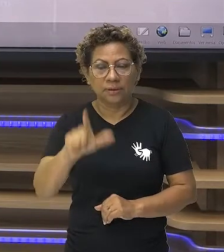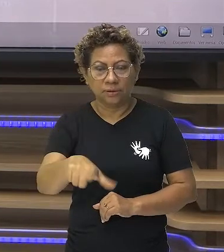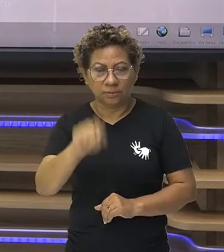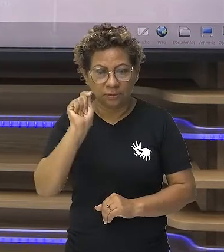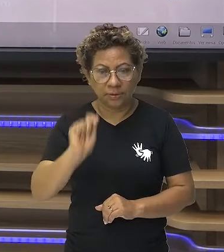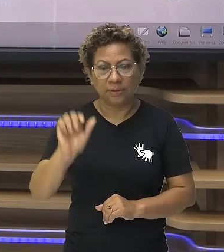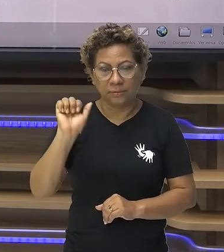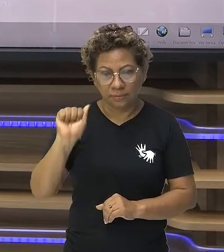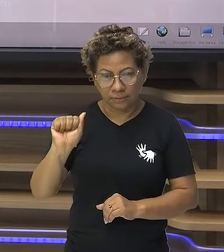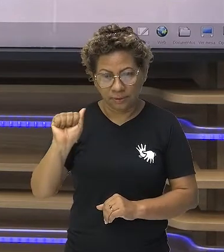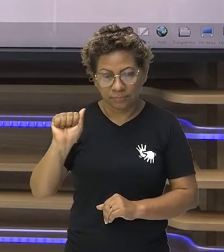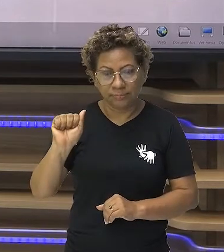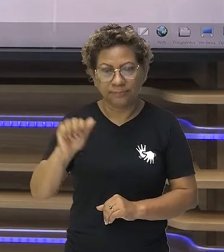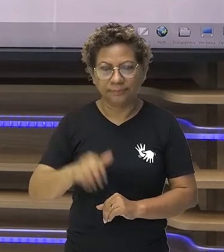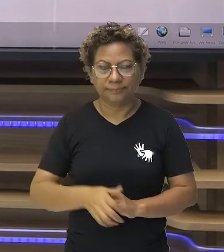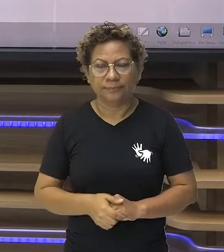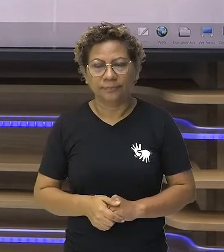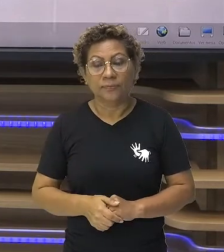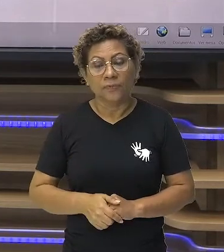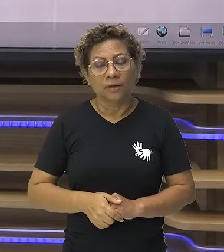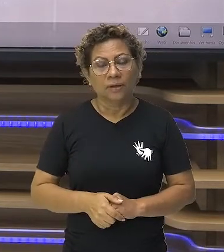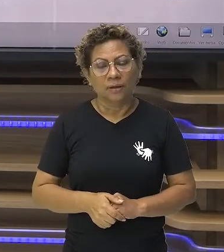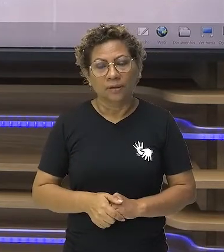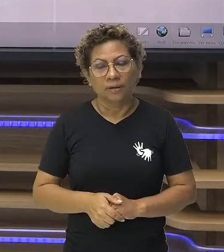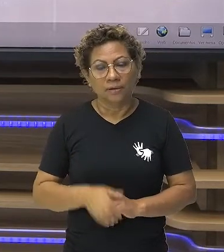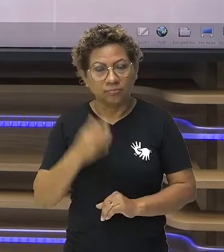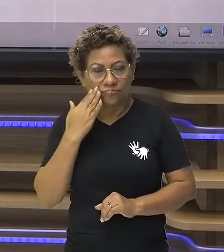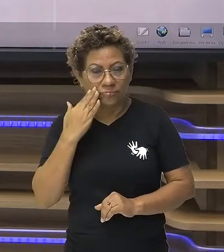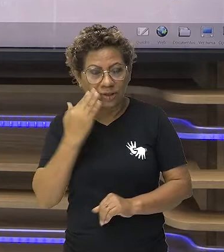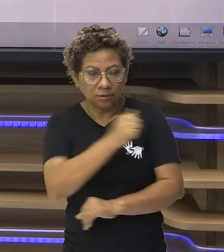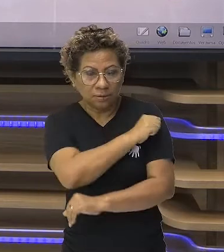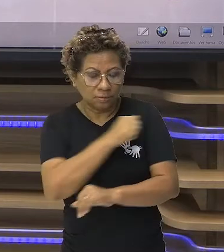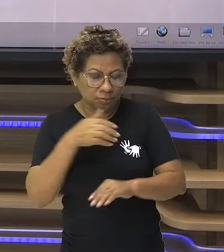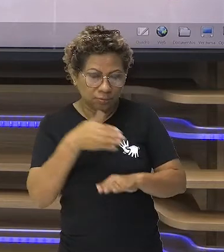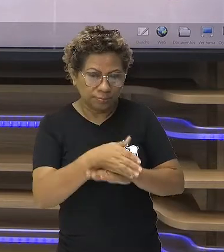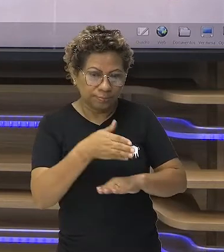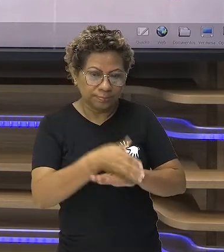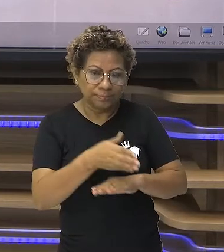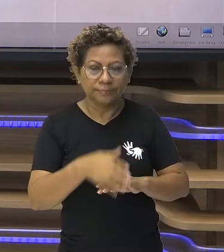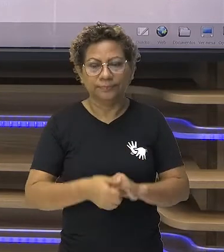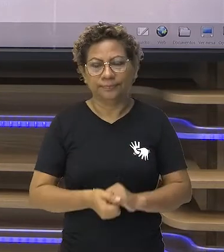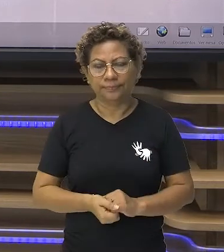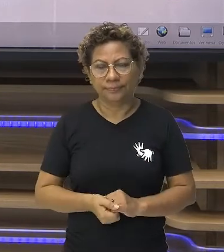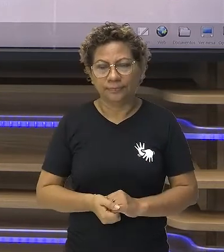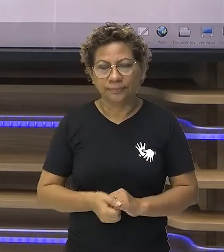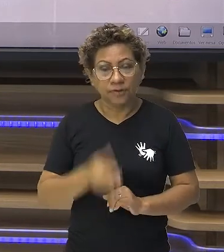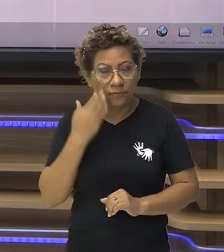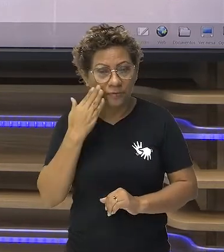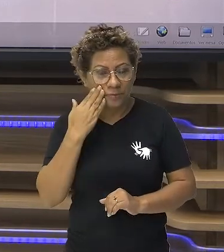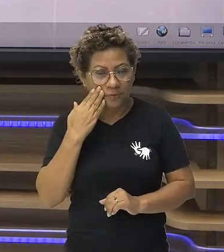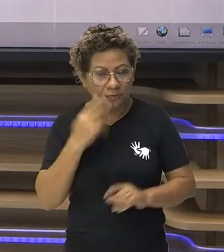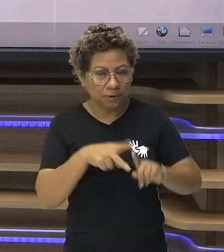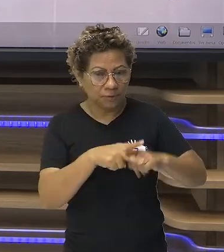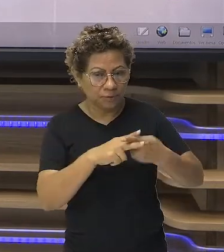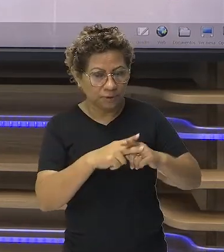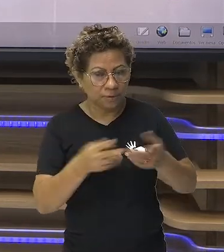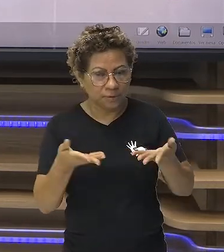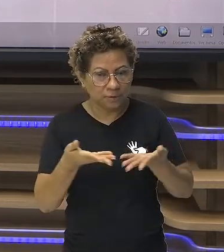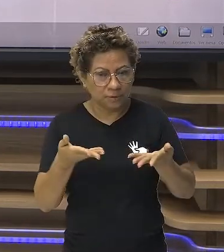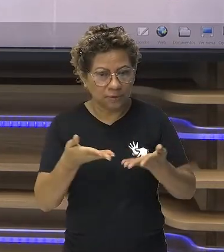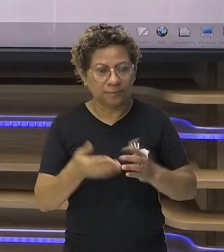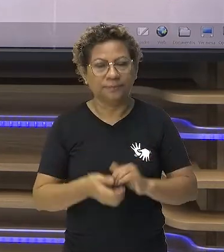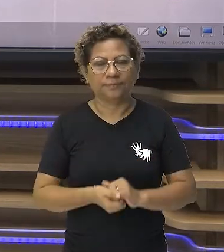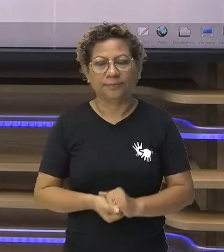também. Ok? Então, essas são as nossas participações. Tá? Vamos então fazer a correção. Vamos ver